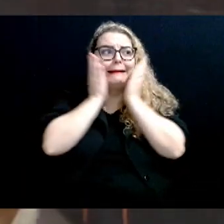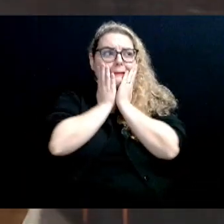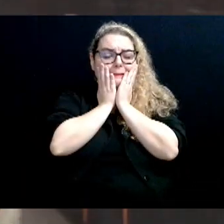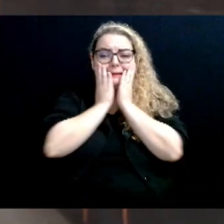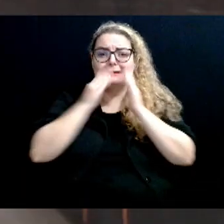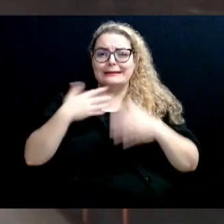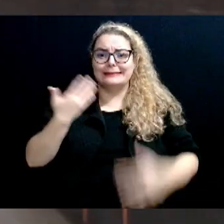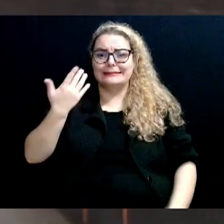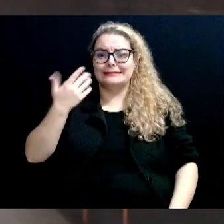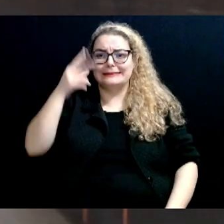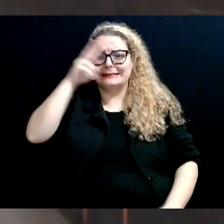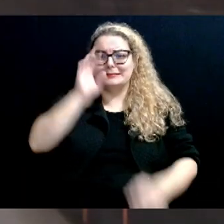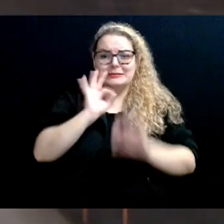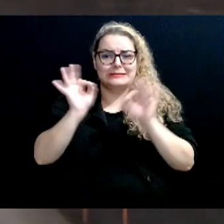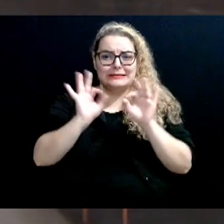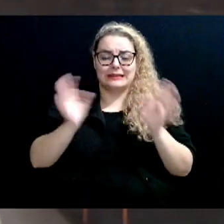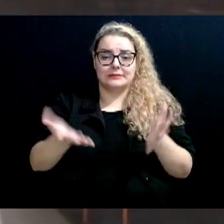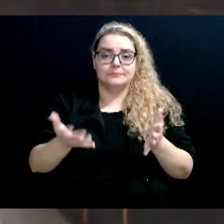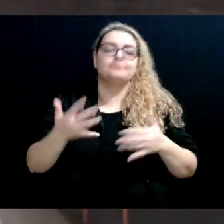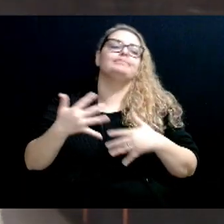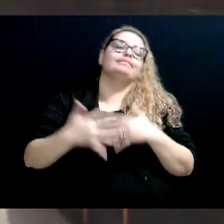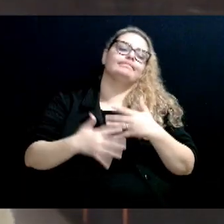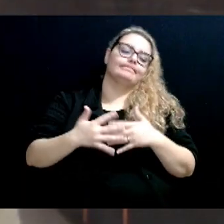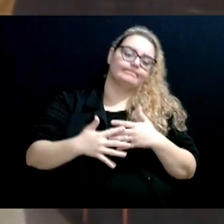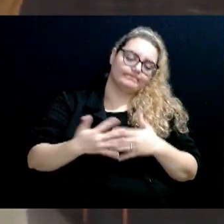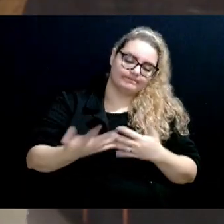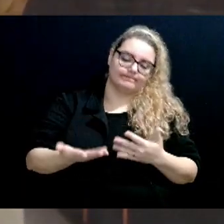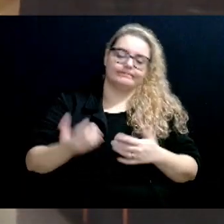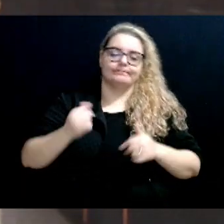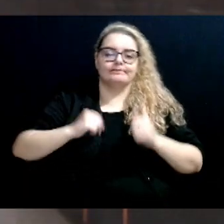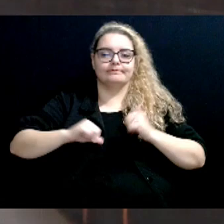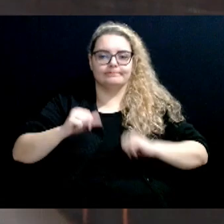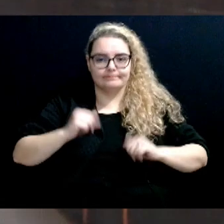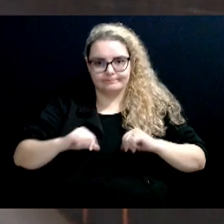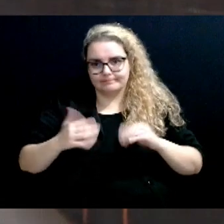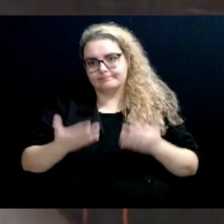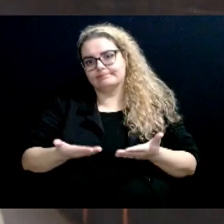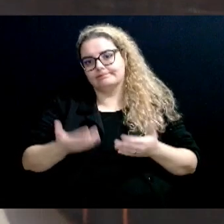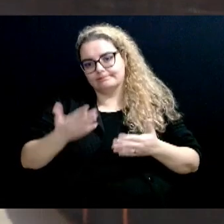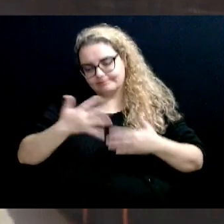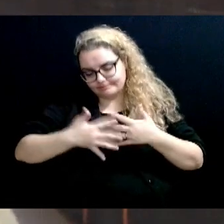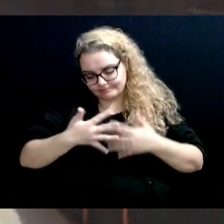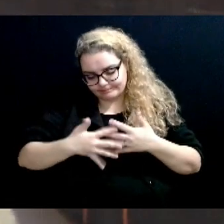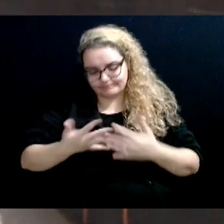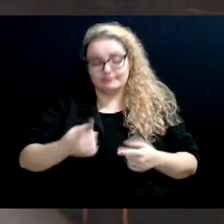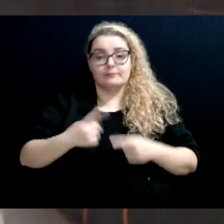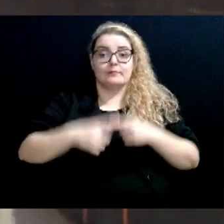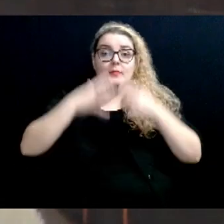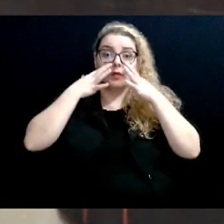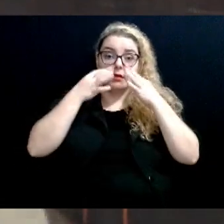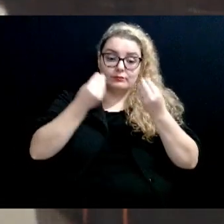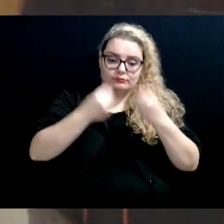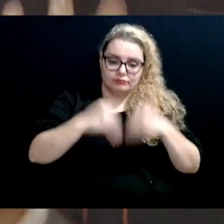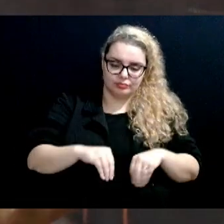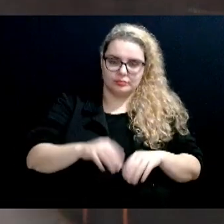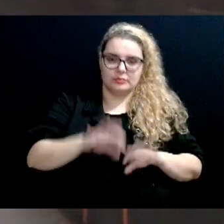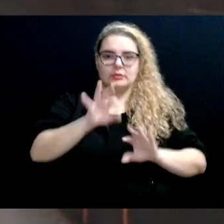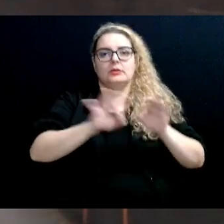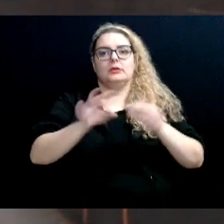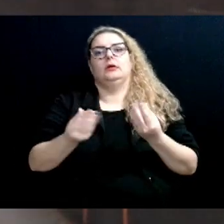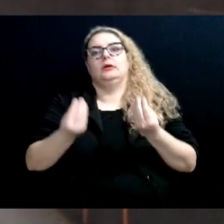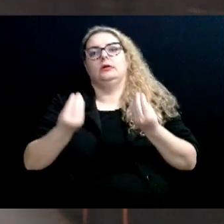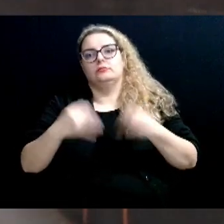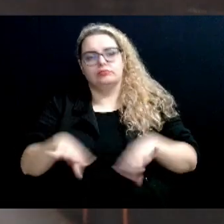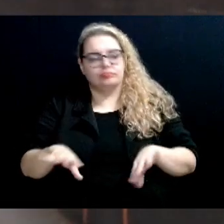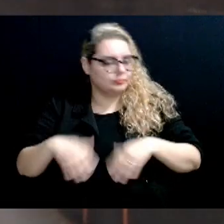ela atrapalha nesse sentido, porque você fica com a atenção prejudicada, o planejamento vai para o espaço, porque